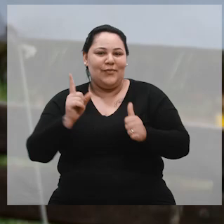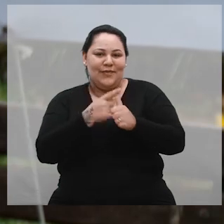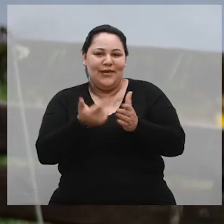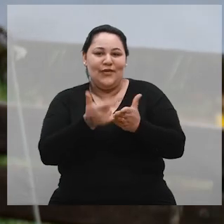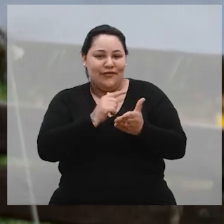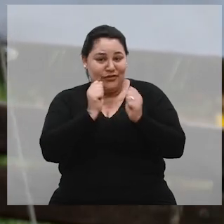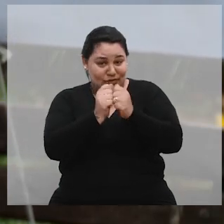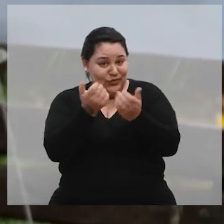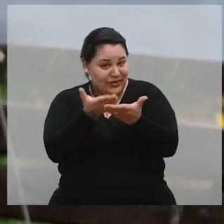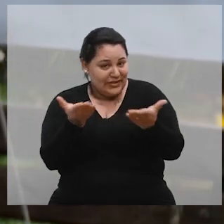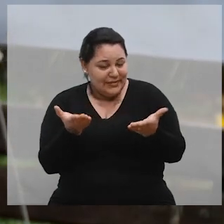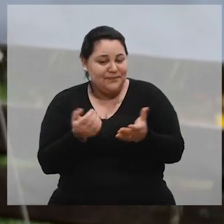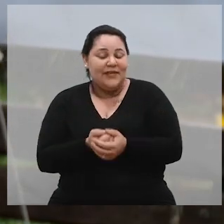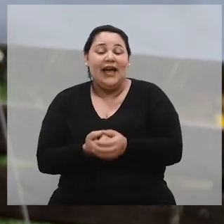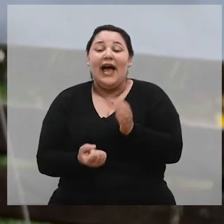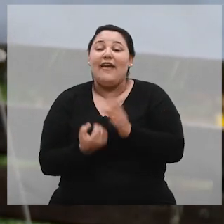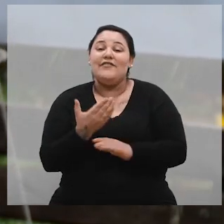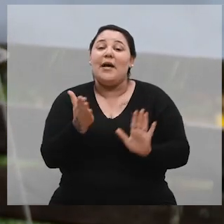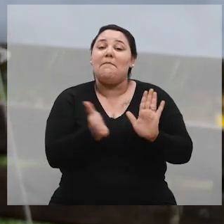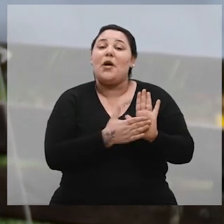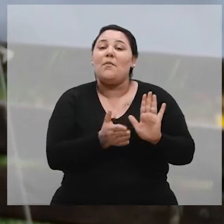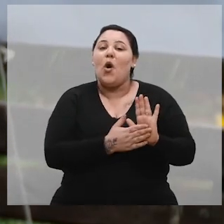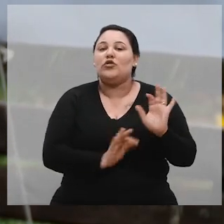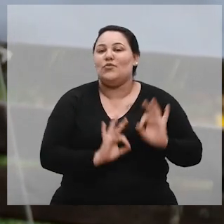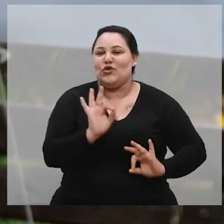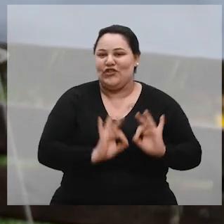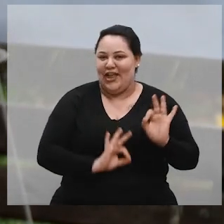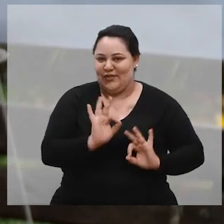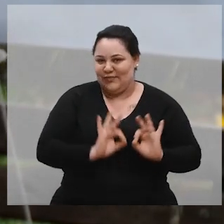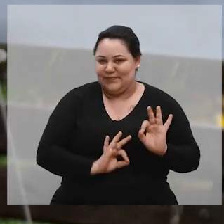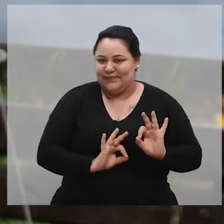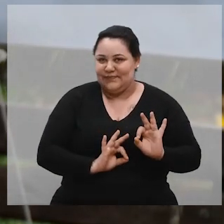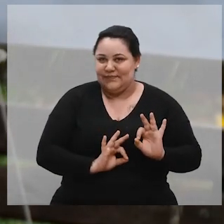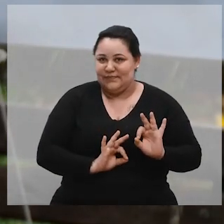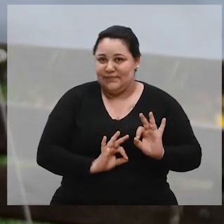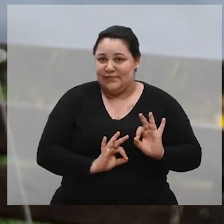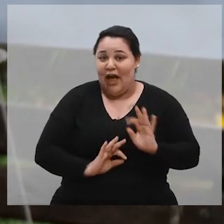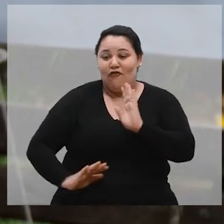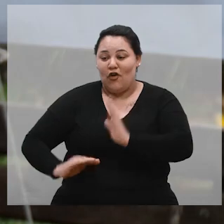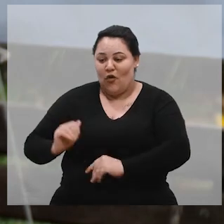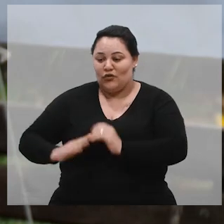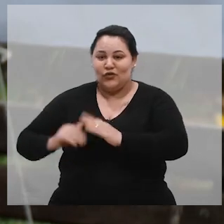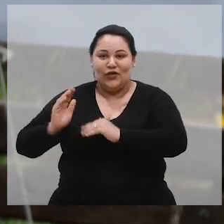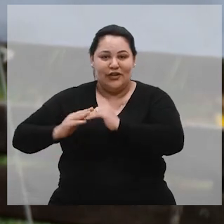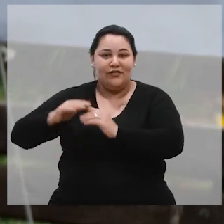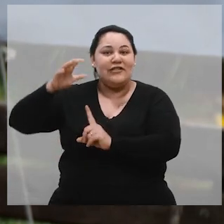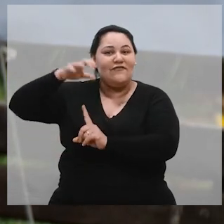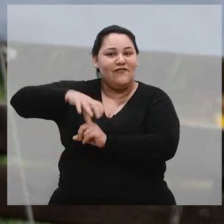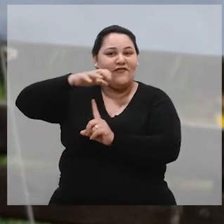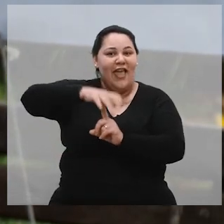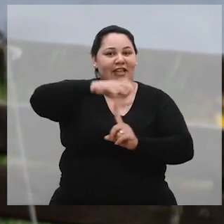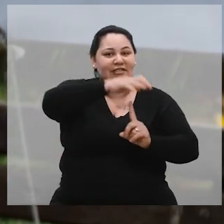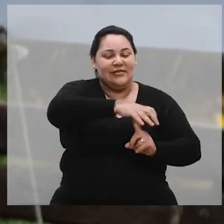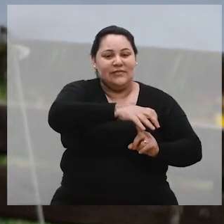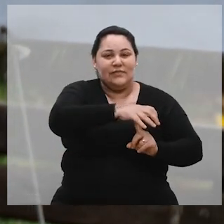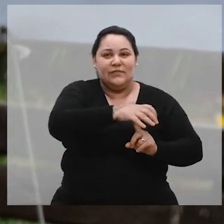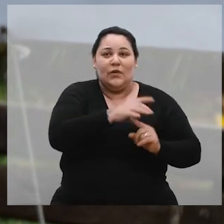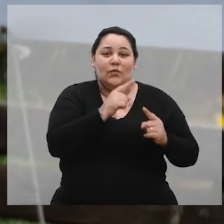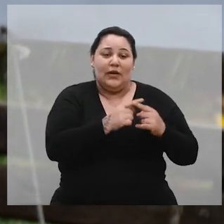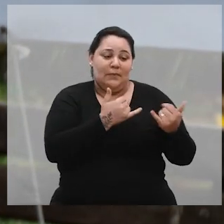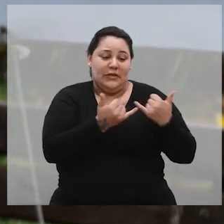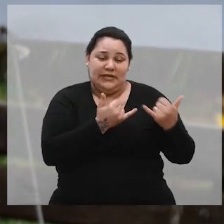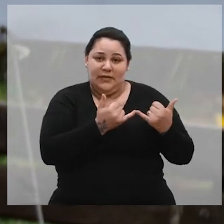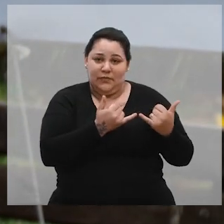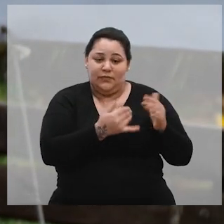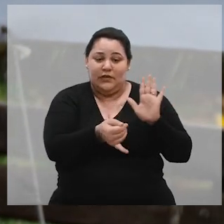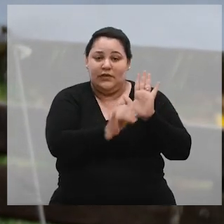livro com vocês. Propus o projeto foi construído em feiras, porque, por exemplo, ele saiu